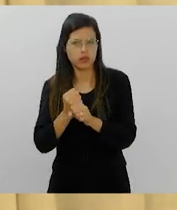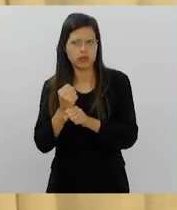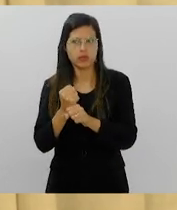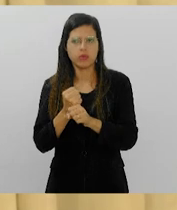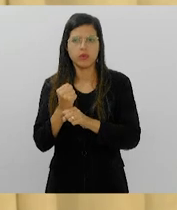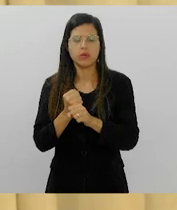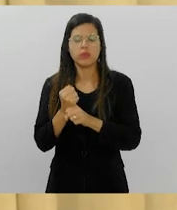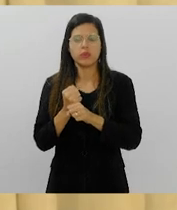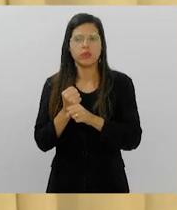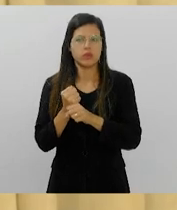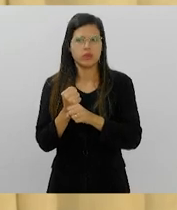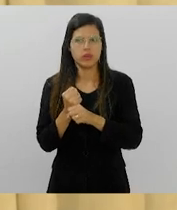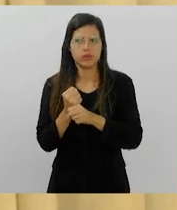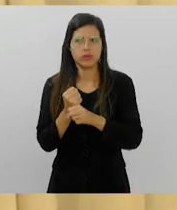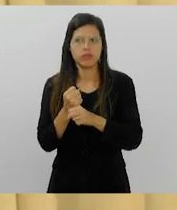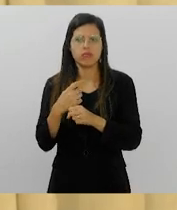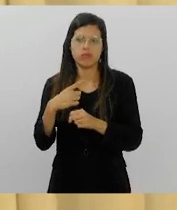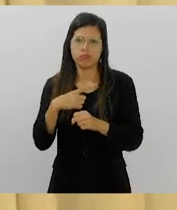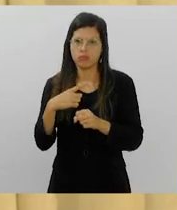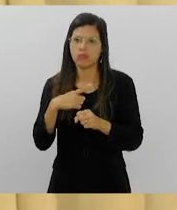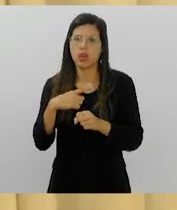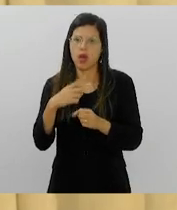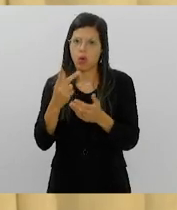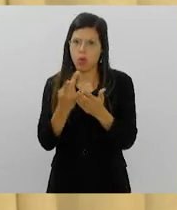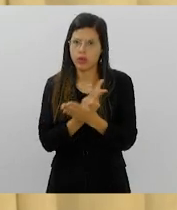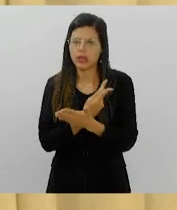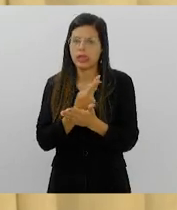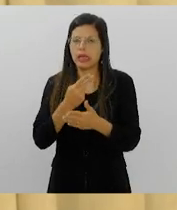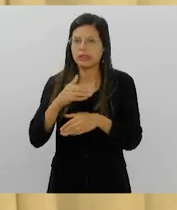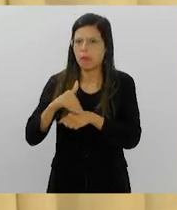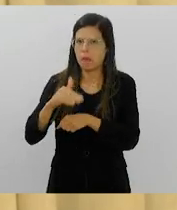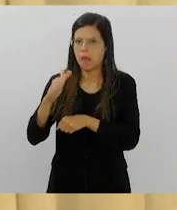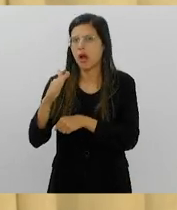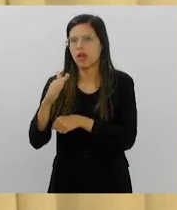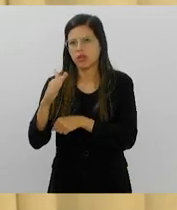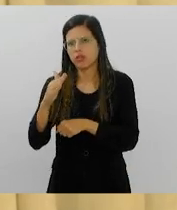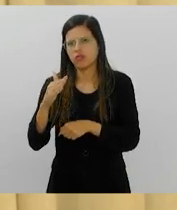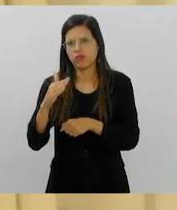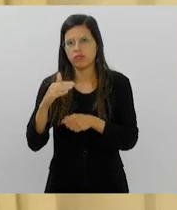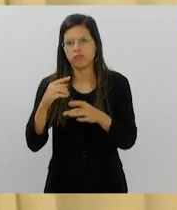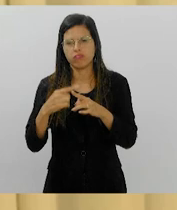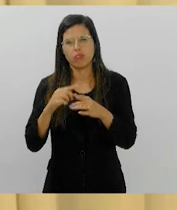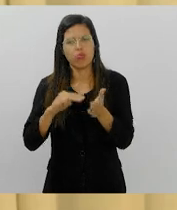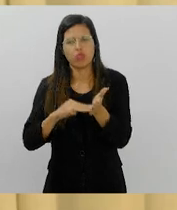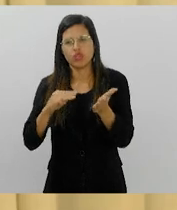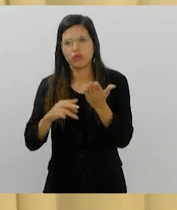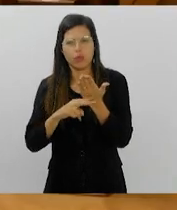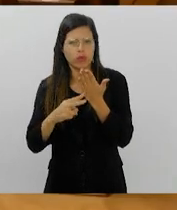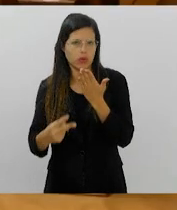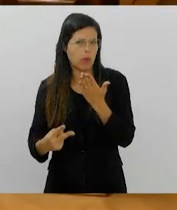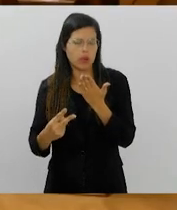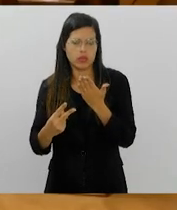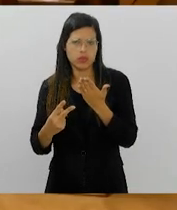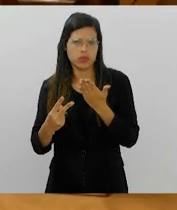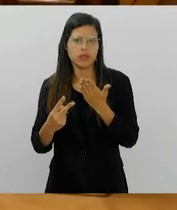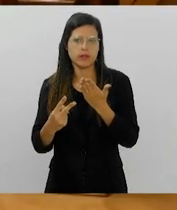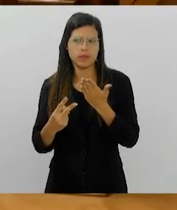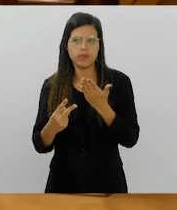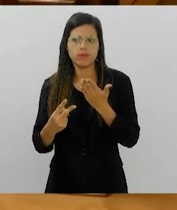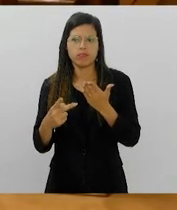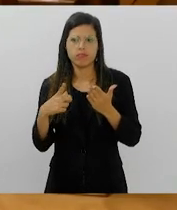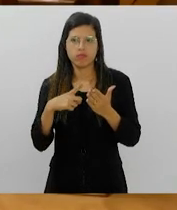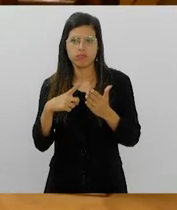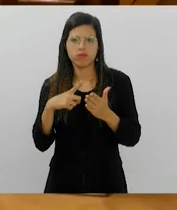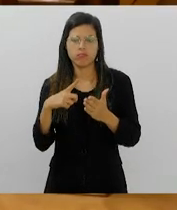que são há uma incidência maior por conta de outros fatos que aconteceram, e aí há uma motivação para